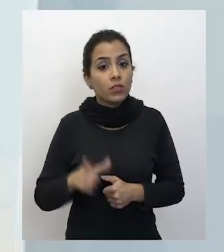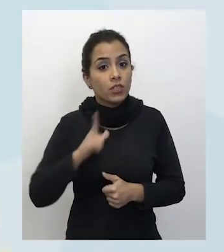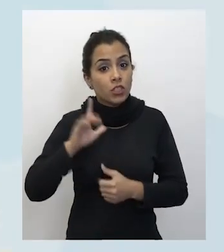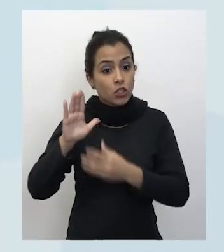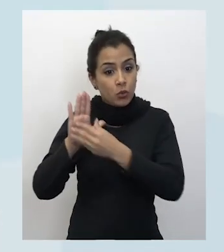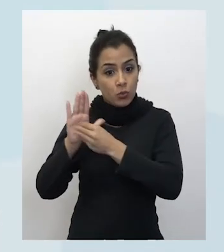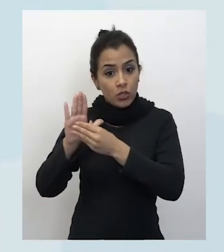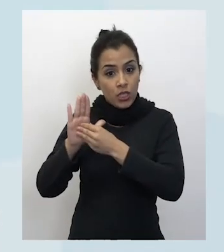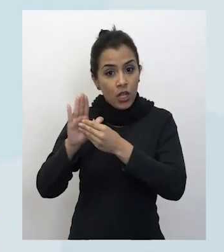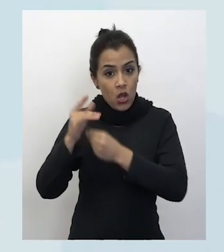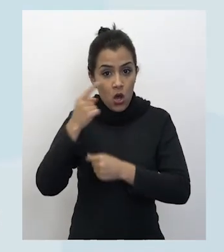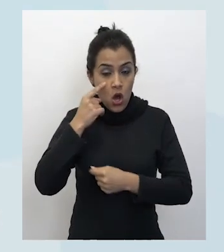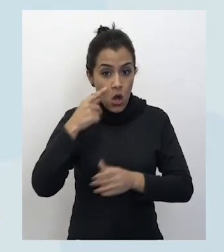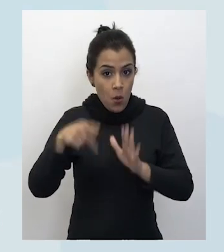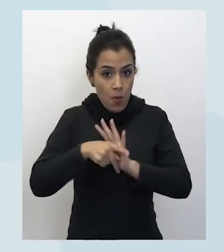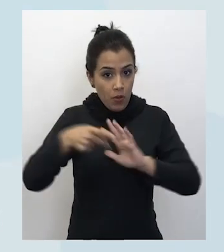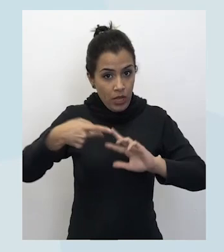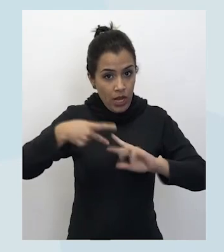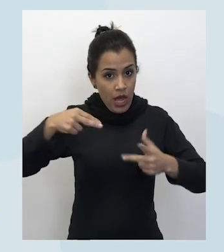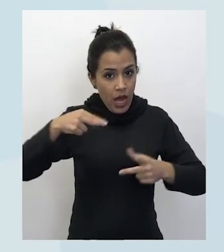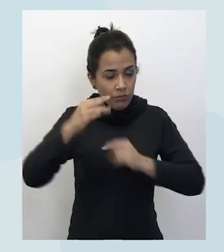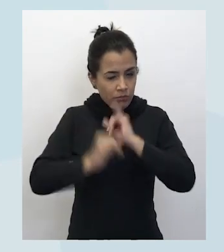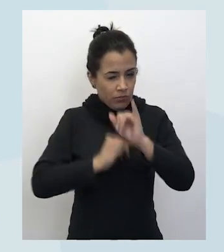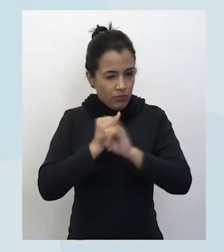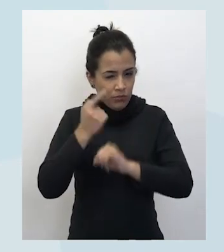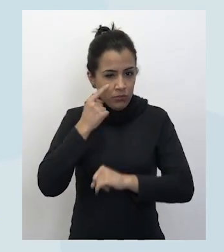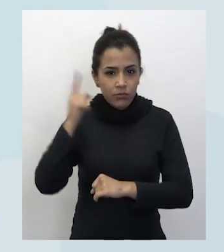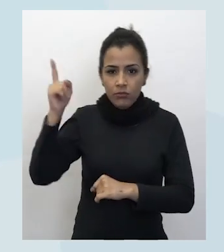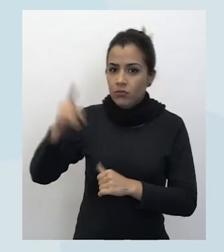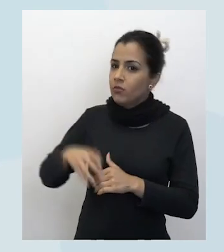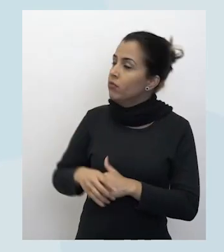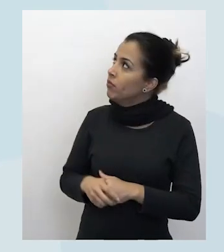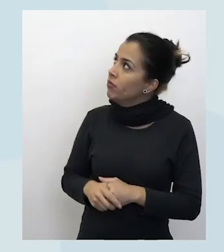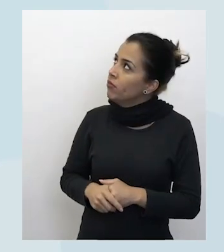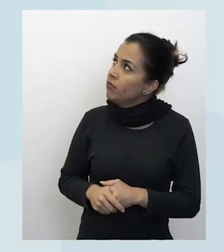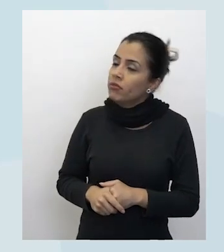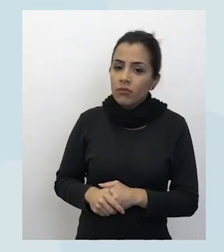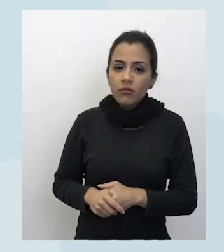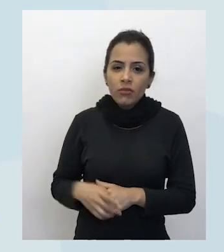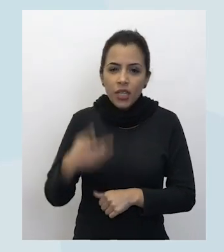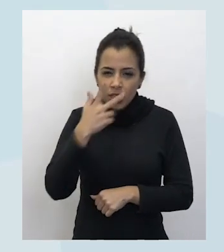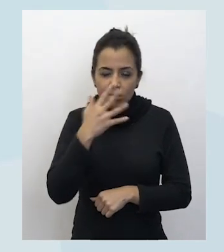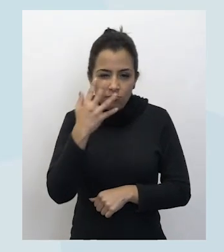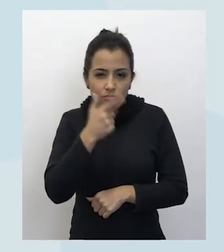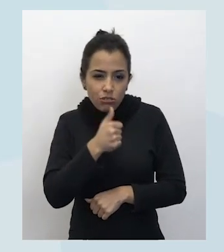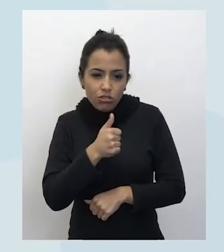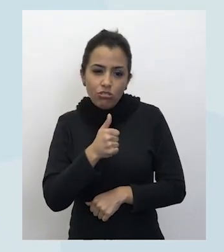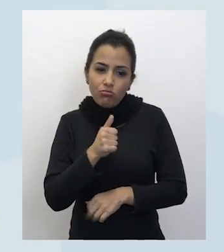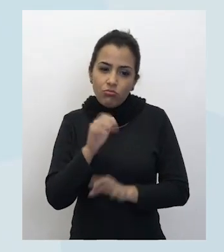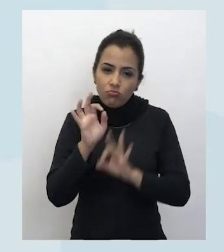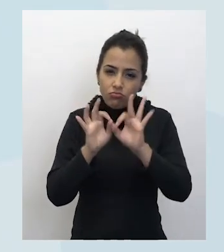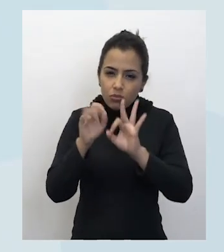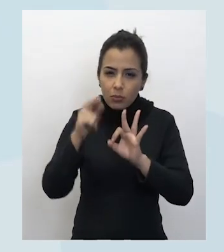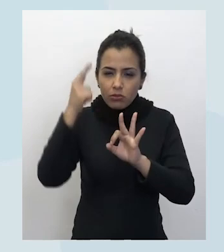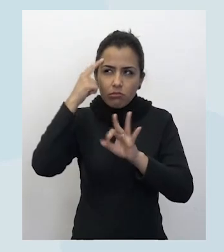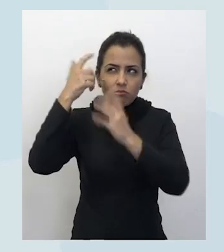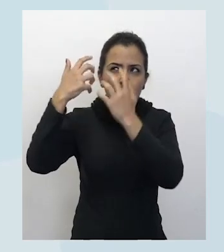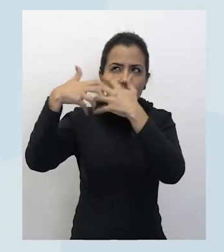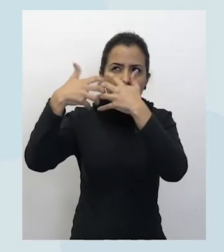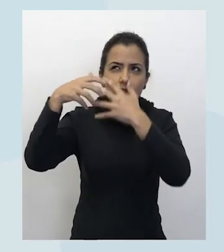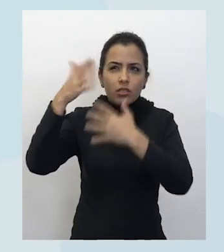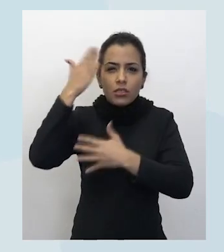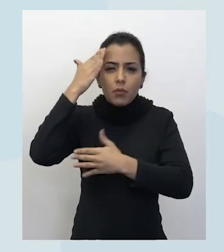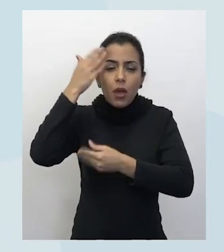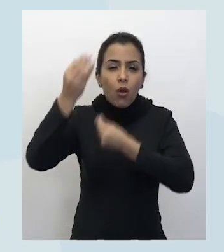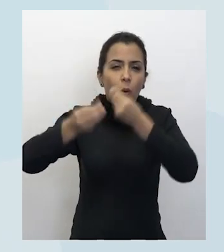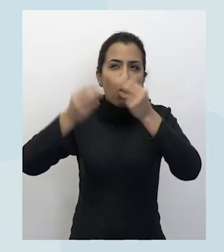molécula de DNA que foi tirado da internet, né? E eu achei ele bem bonitinho, tridimensional, para vocês terem uma ideia aí